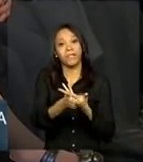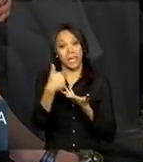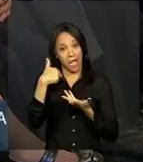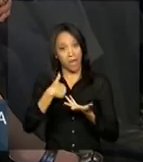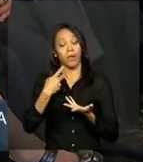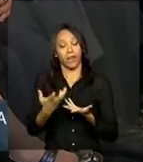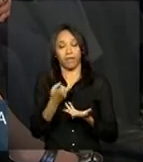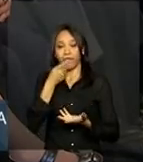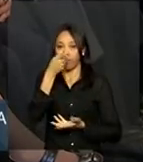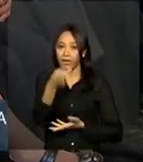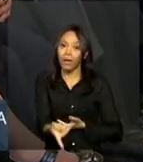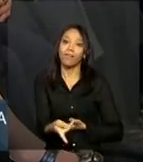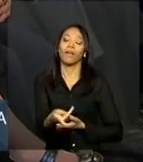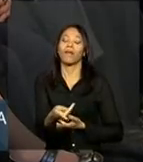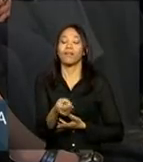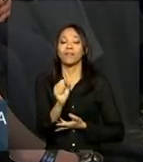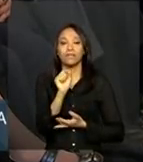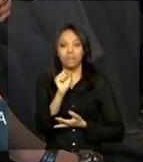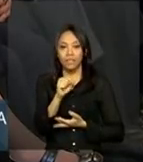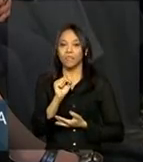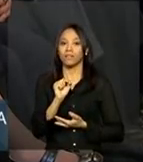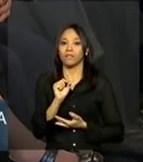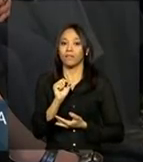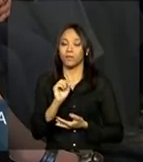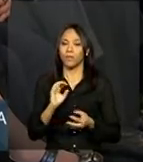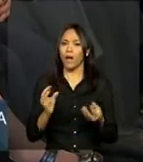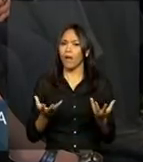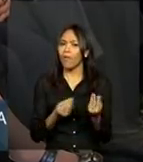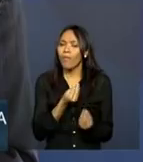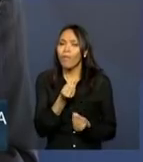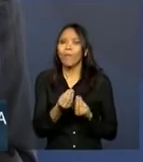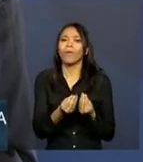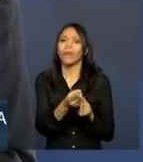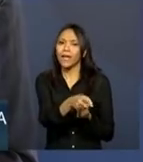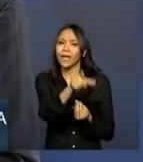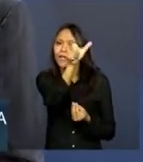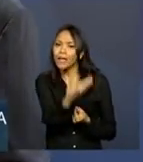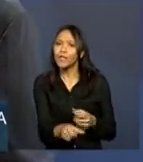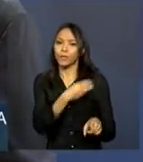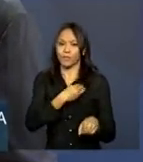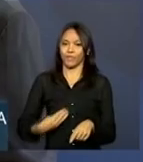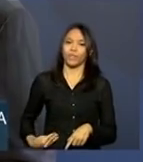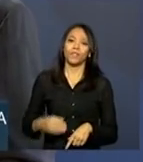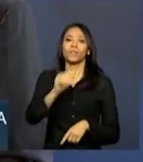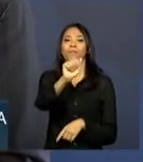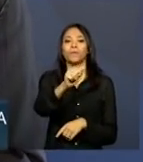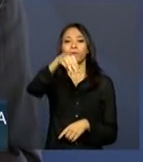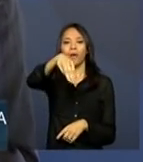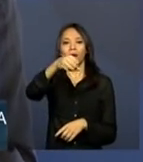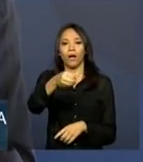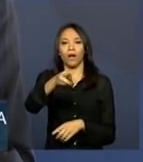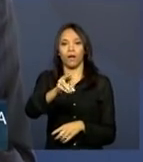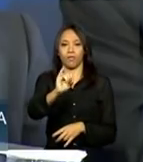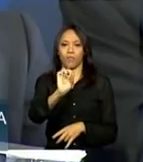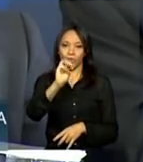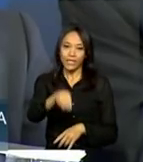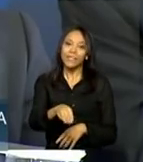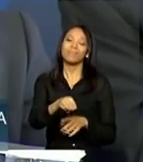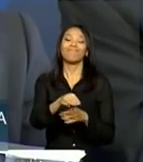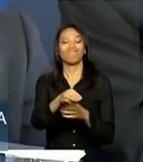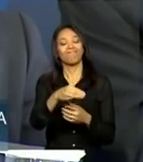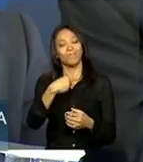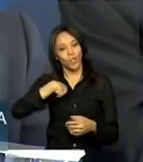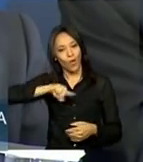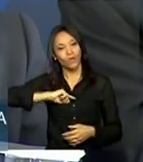quero registrar se deveu em grande parte à forma como o ministro Celson murin se conduziu nesse relacionamento e nós somos muito